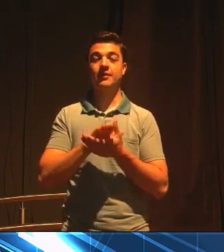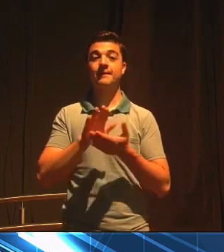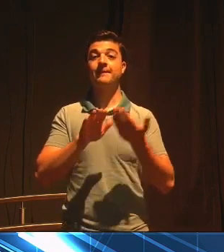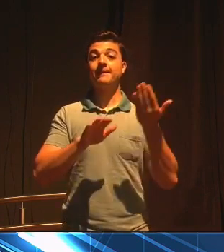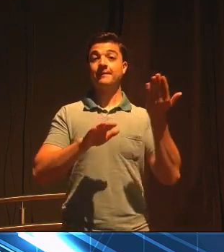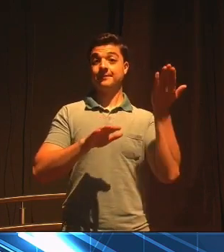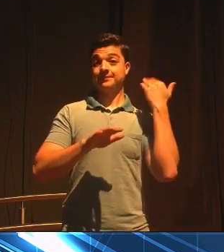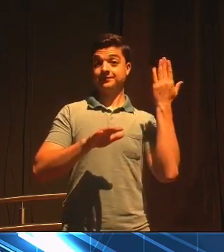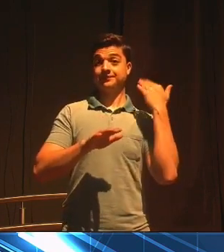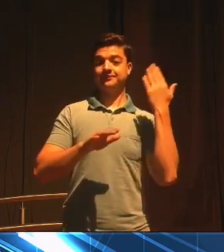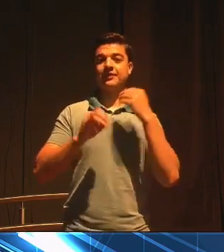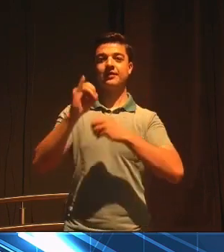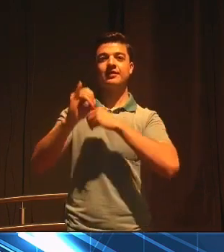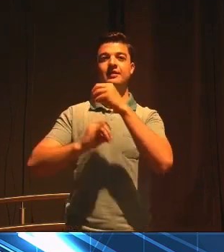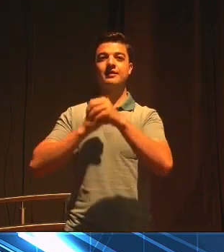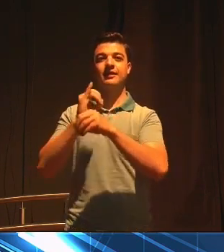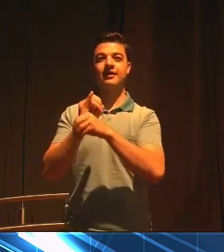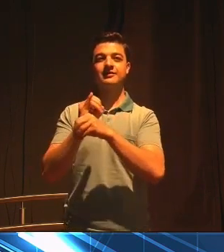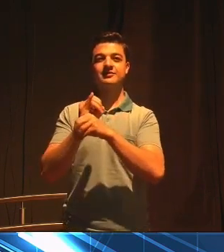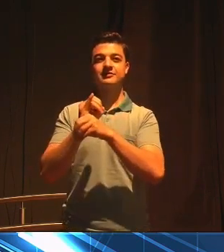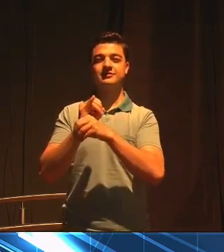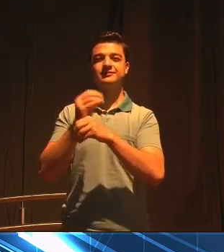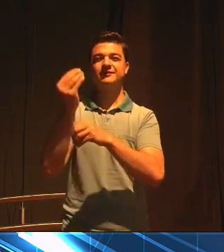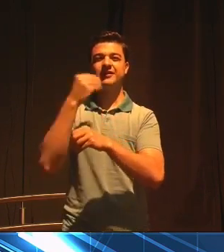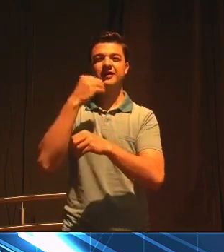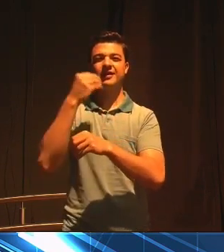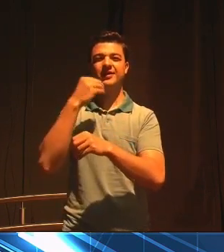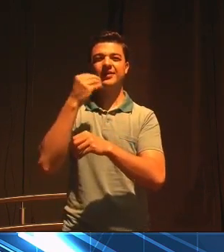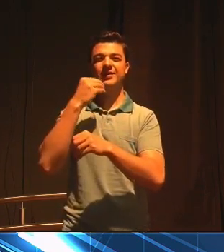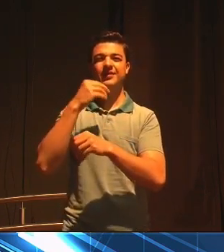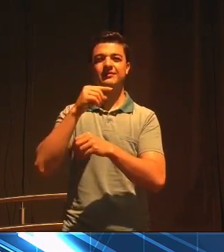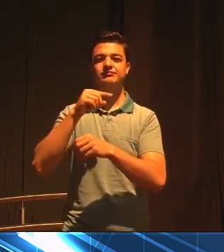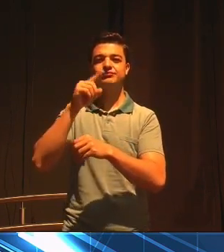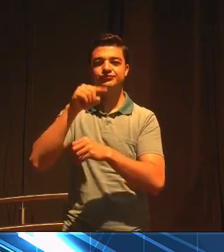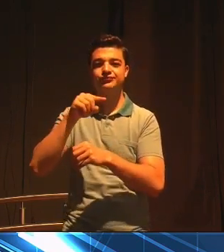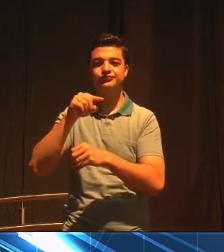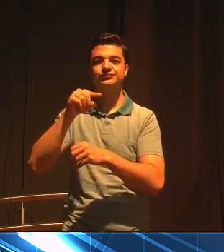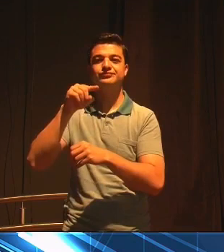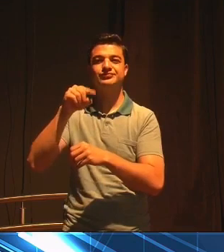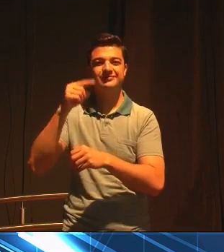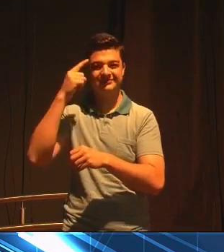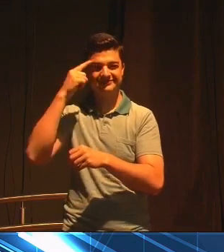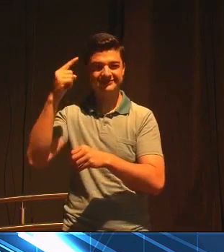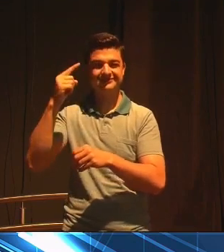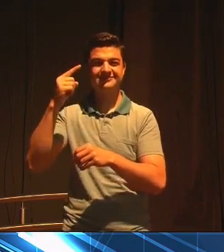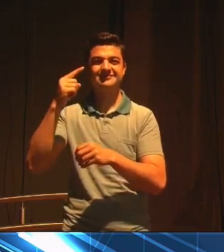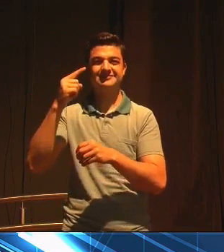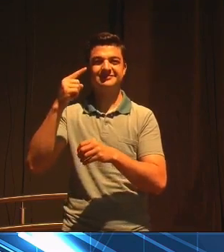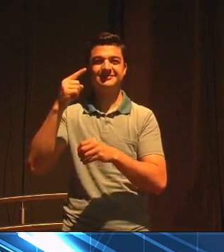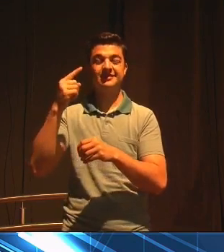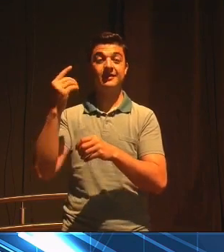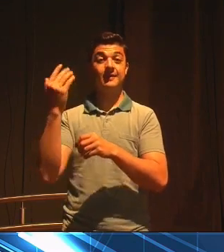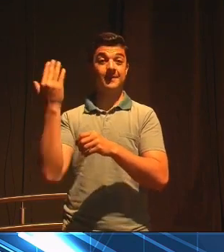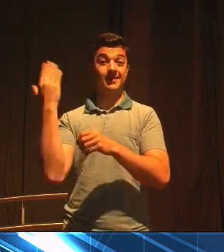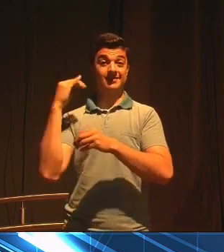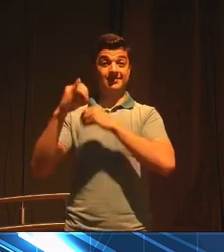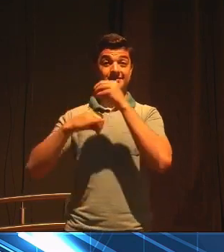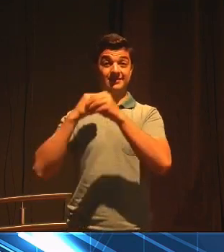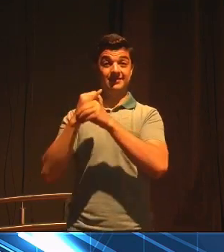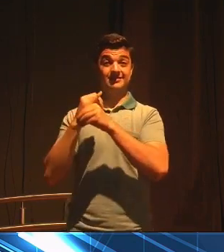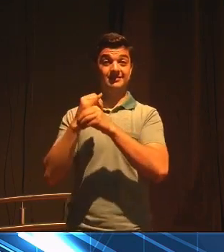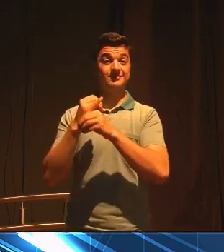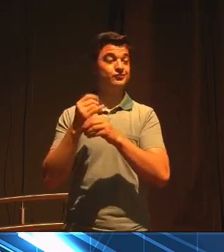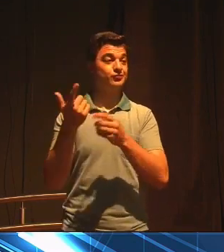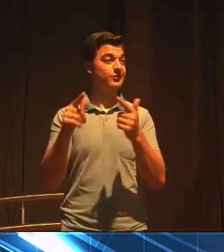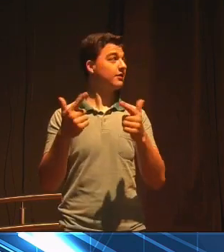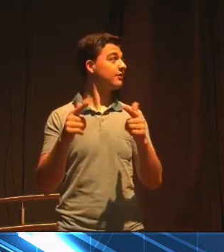da internet discada. Vocês conseguem pensar que há 27 anos atrás, a internet discada ainda não existia para pessoas